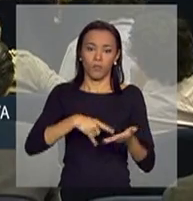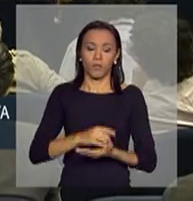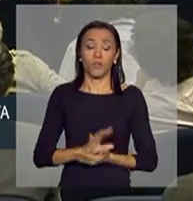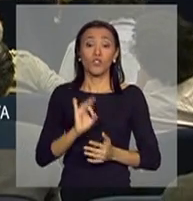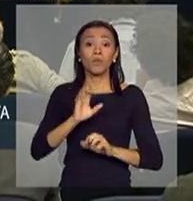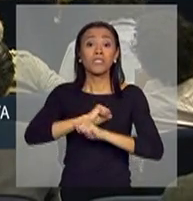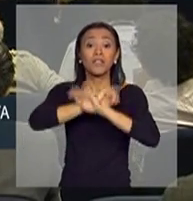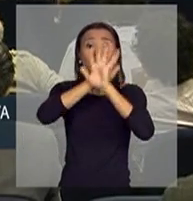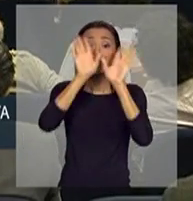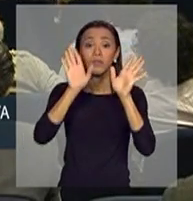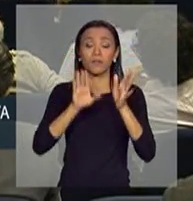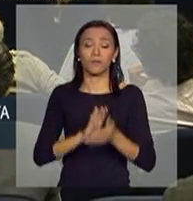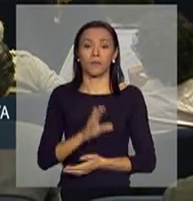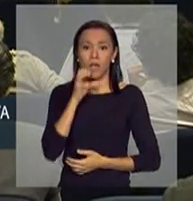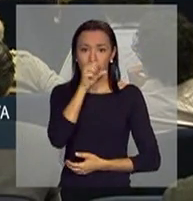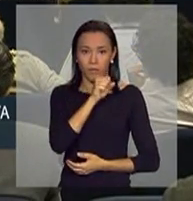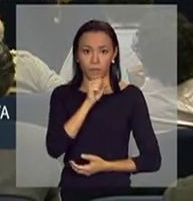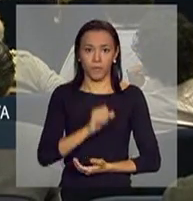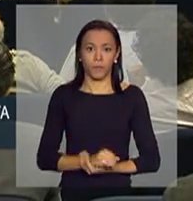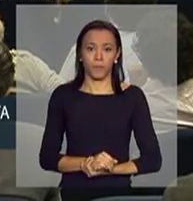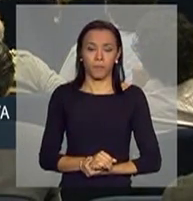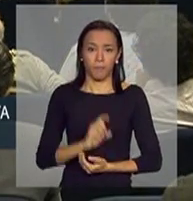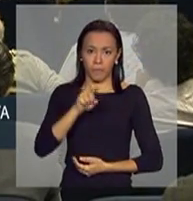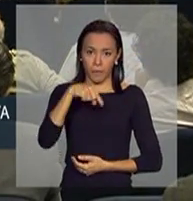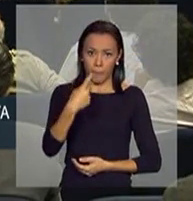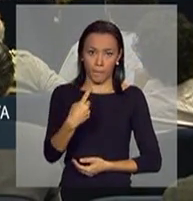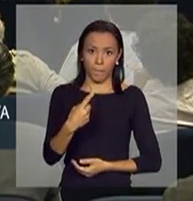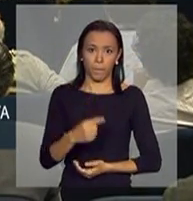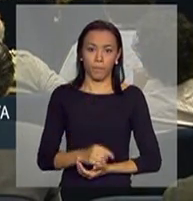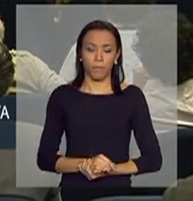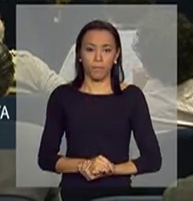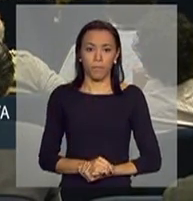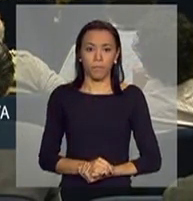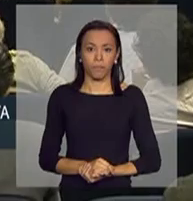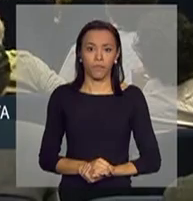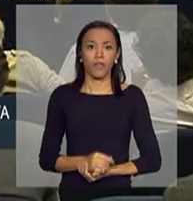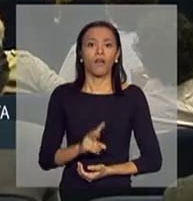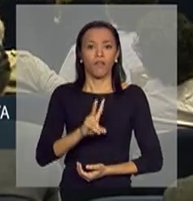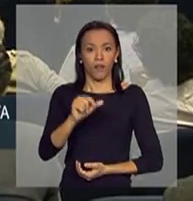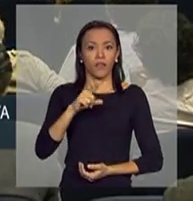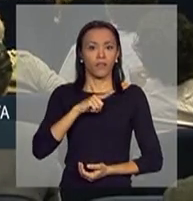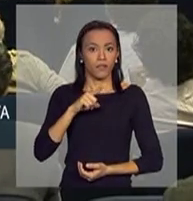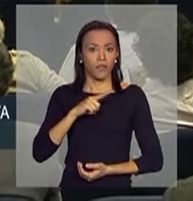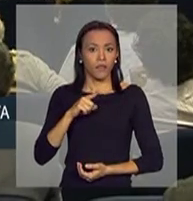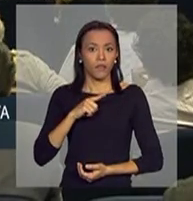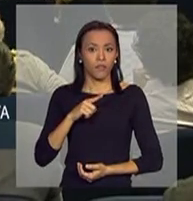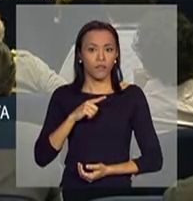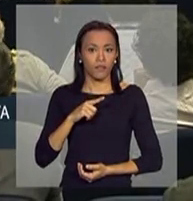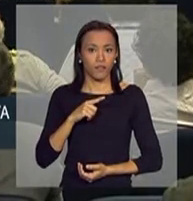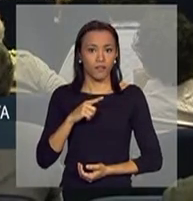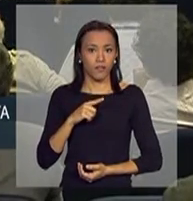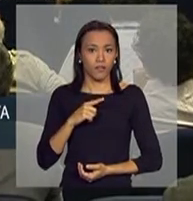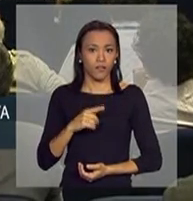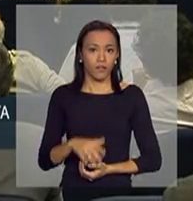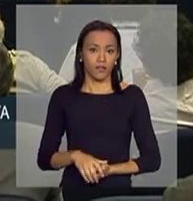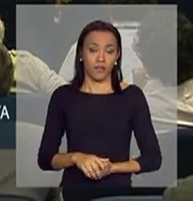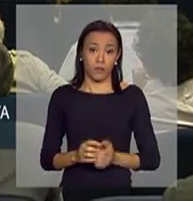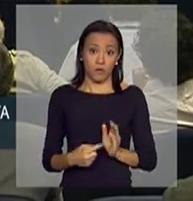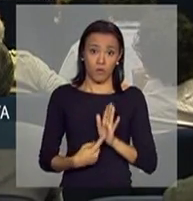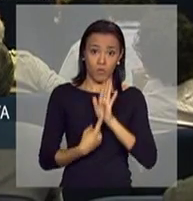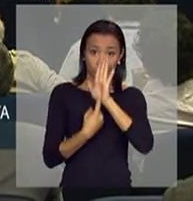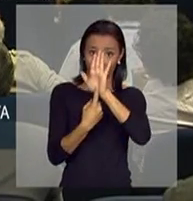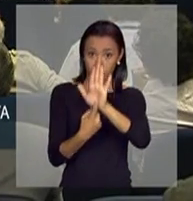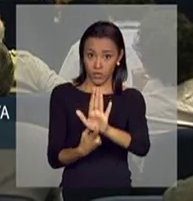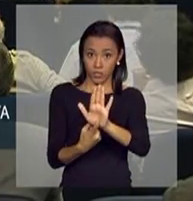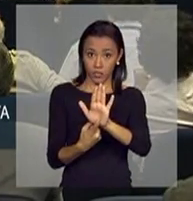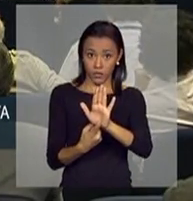deputado. Depois das perguntas da sociedade civil, haverá apresentações do Amerigo em Calcaterra